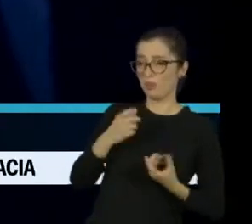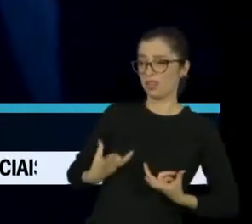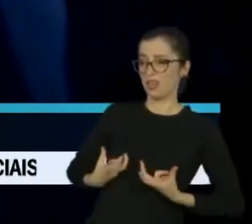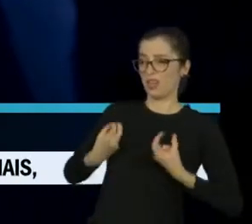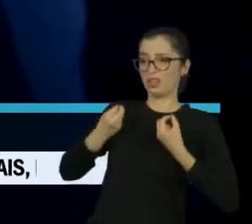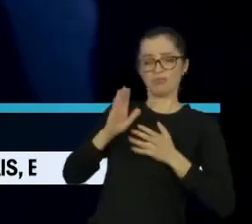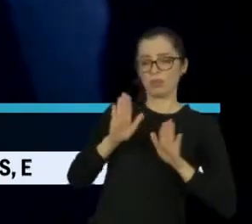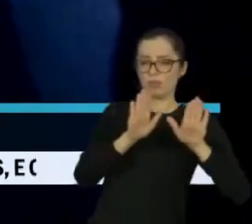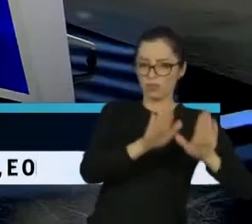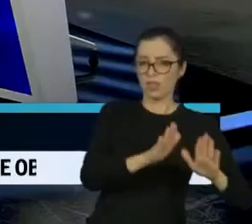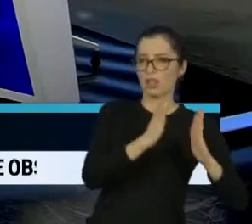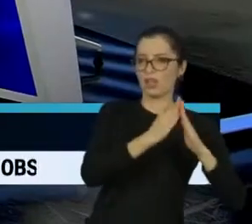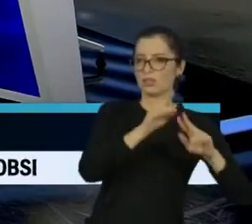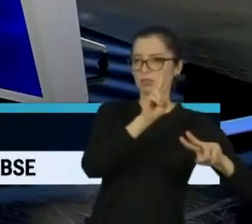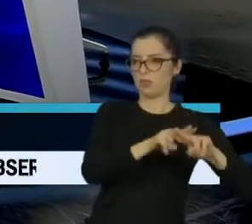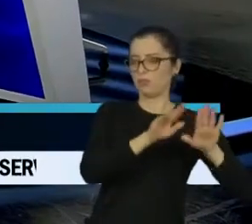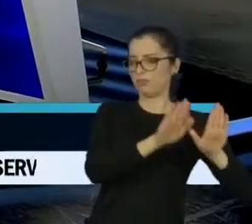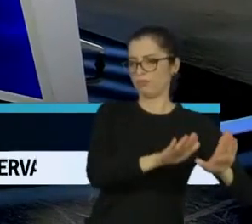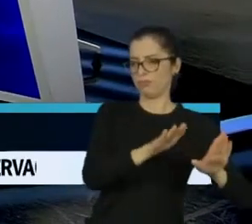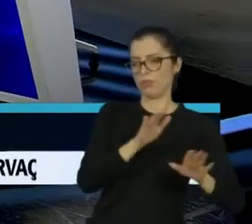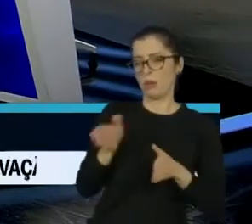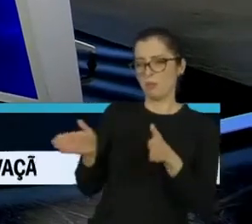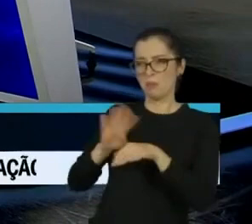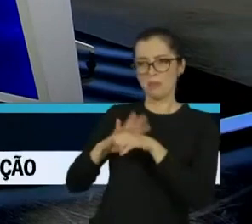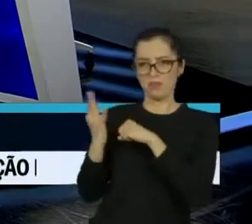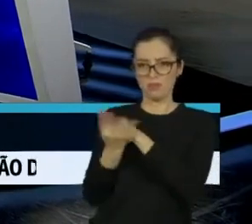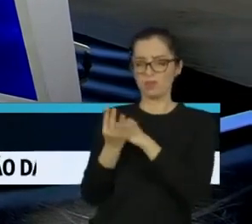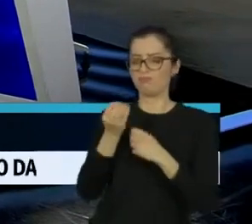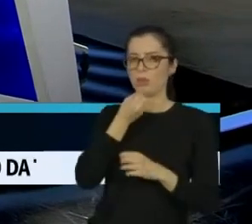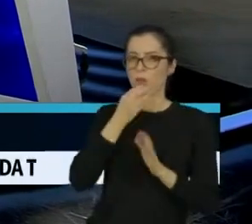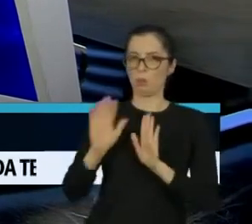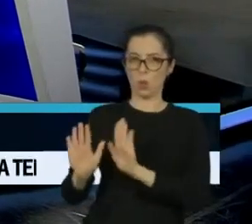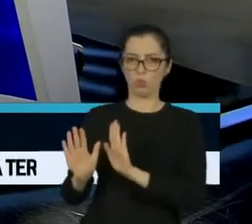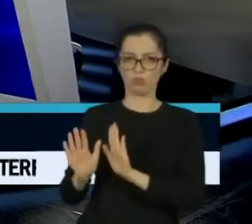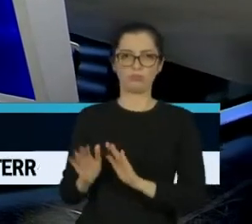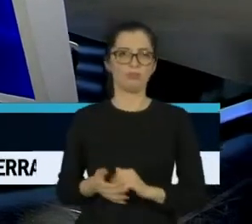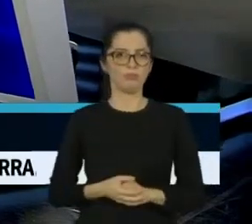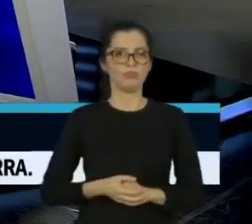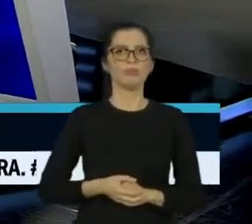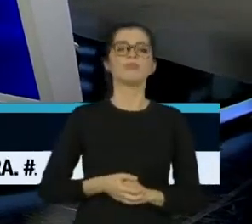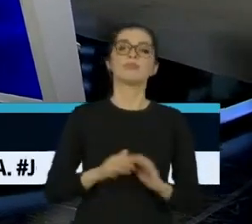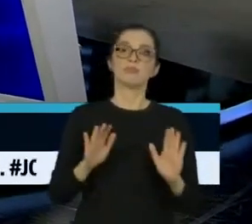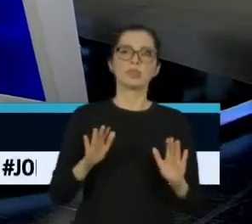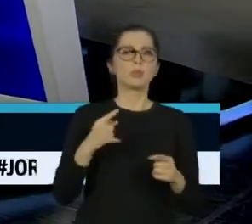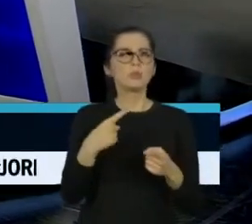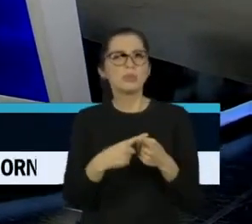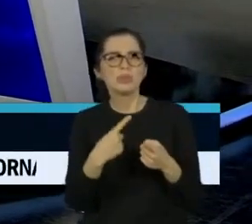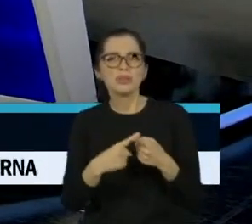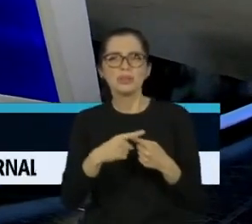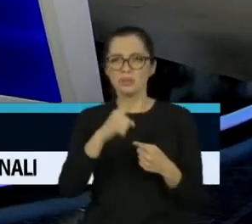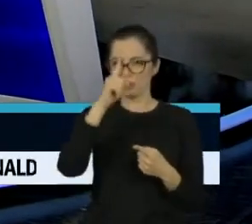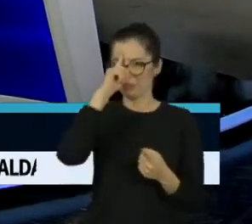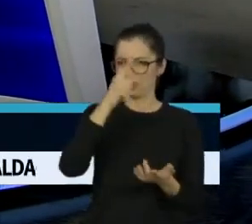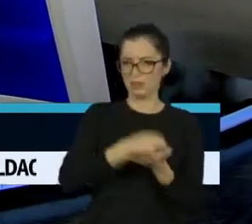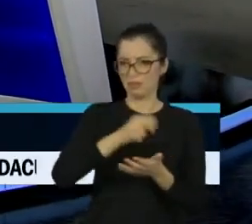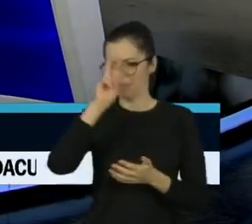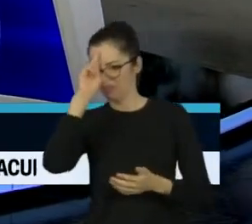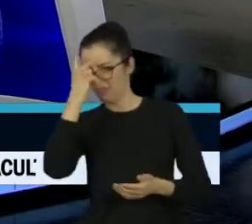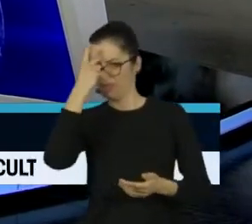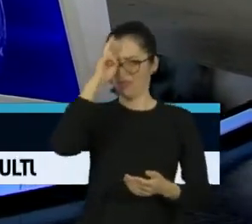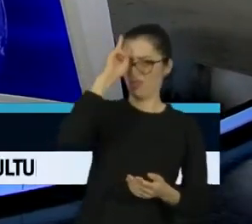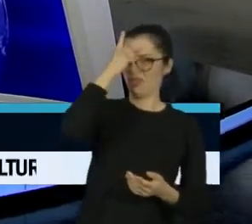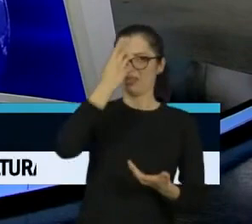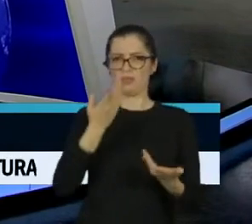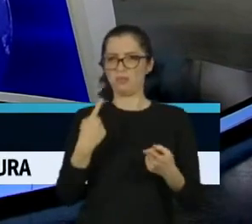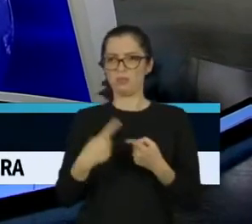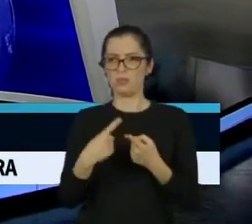de pandemia. Doutor João, por que suspeitos ligados ao poder conseguem, de forma meteórica, que um habeas corpus seja